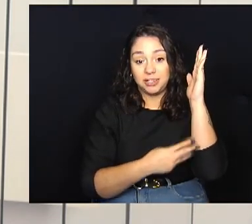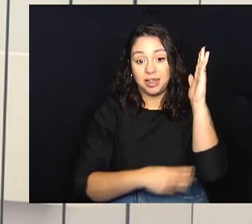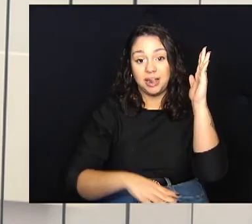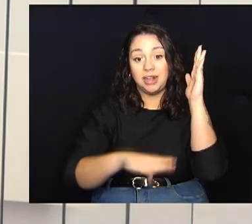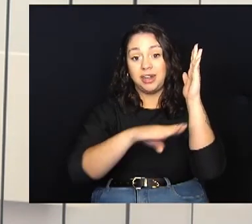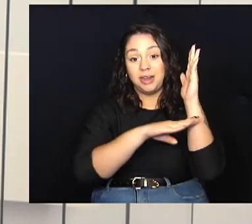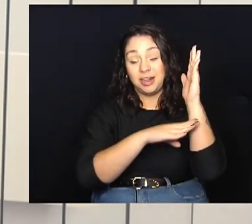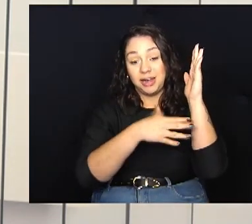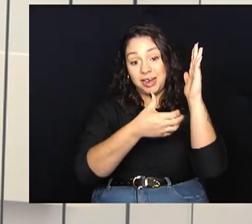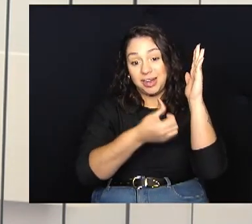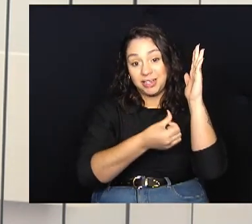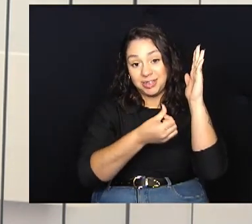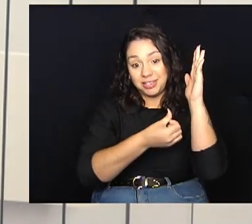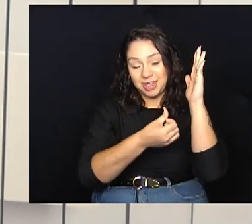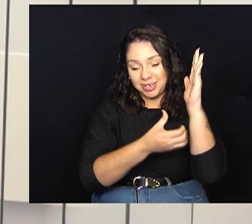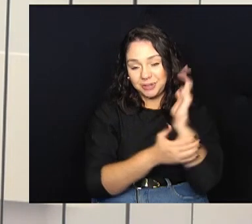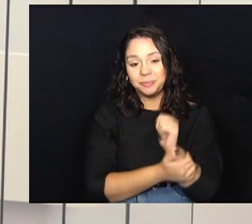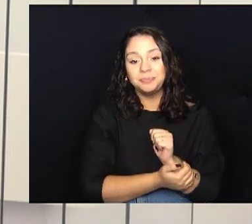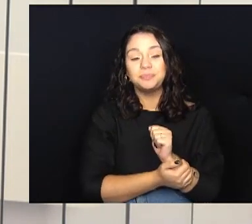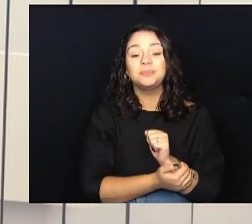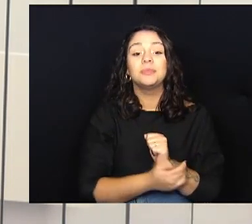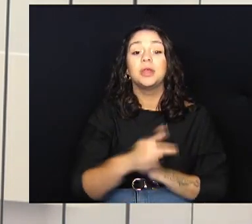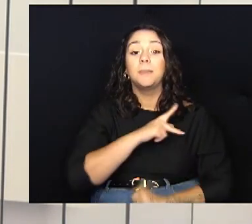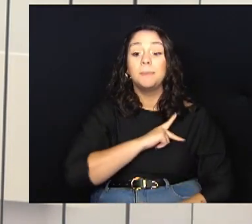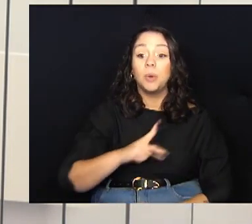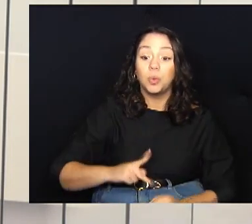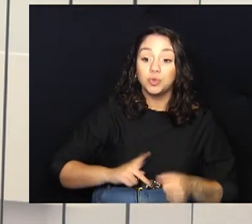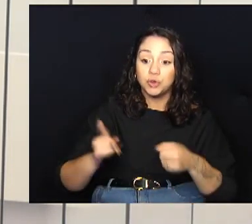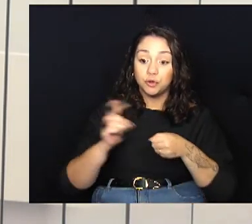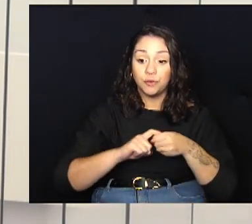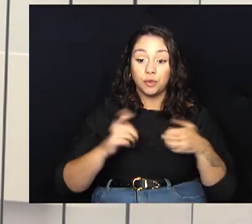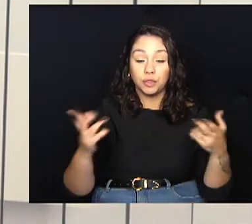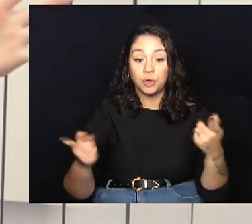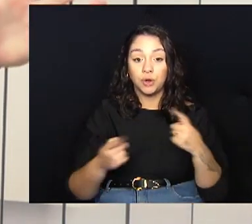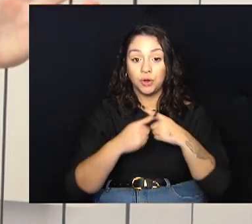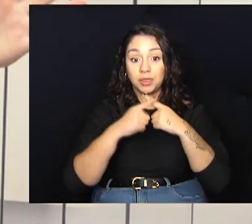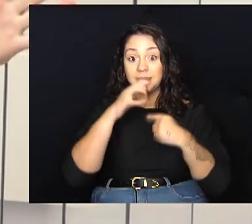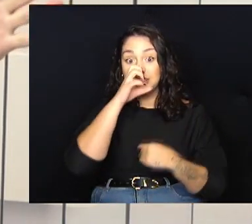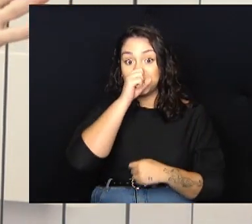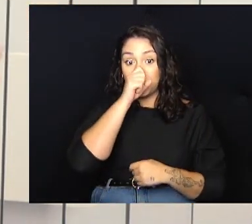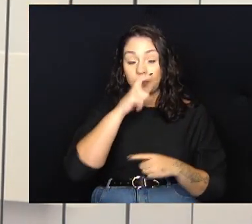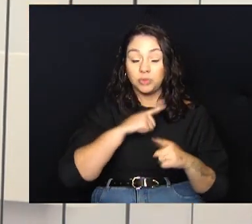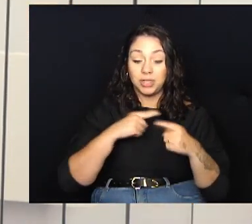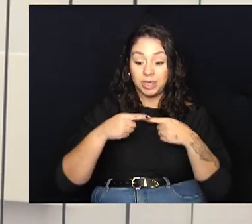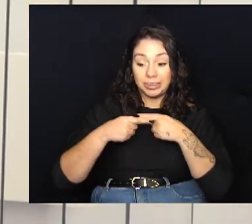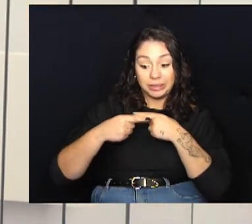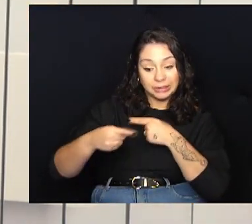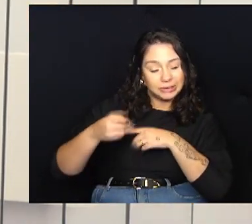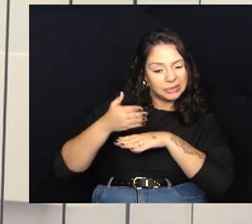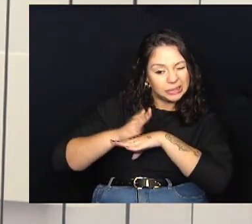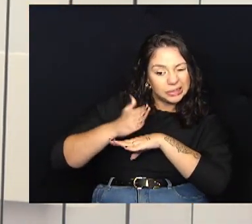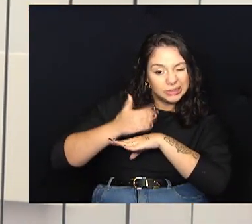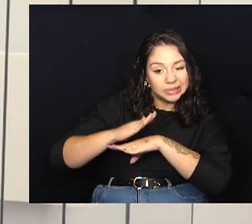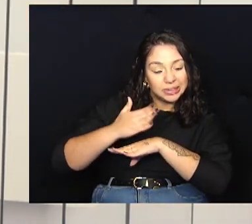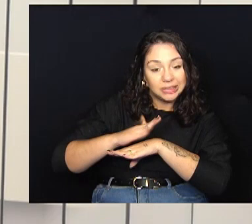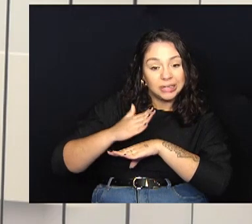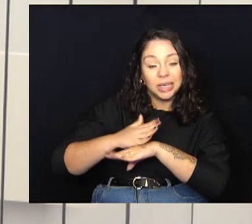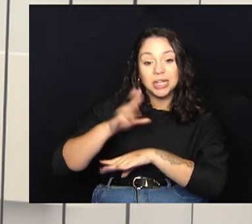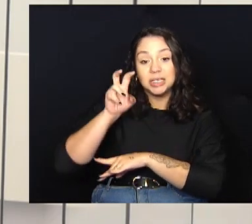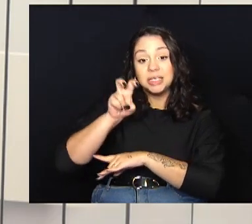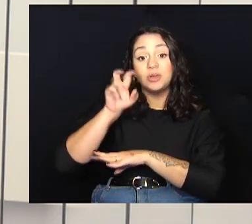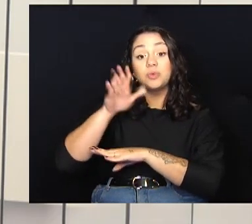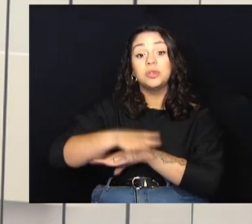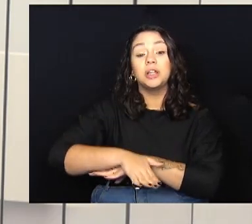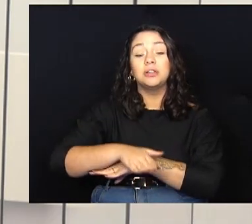de rebaixamento ponte só volta a Campo no sábado então tem toda semana para poder trabalhar 5 horas da tarde